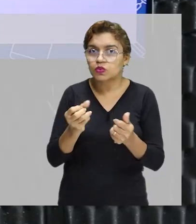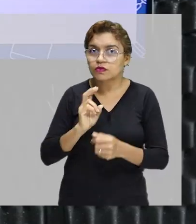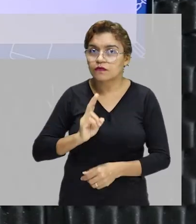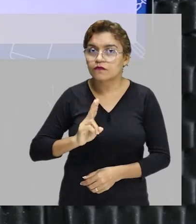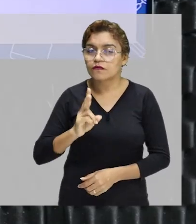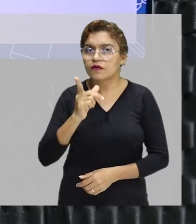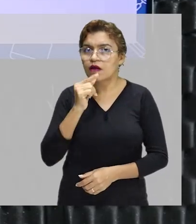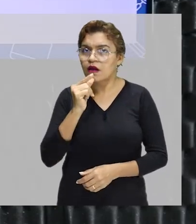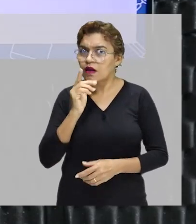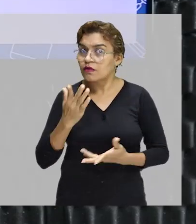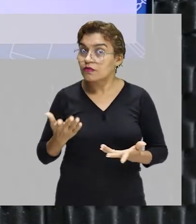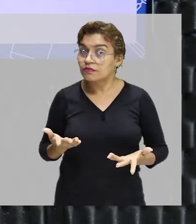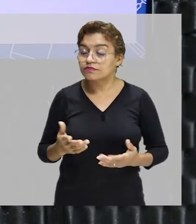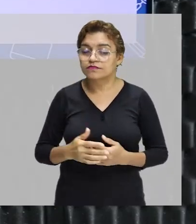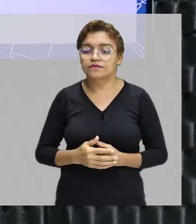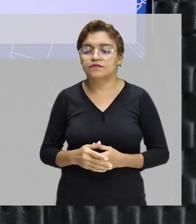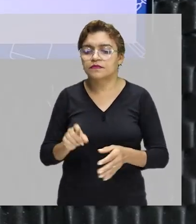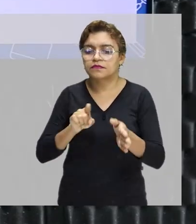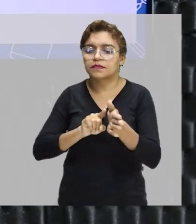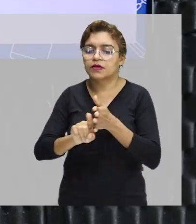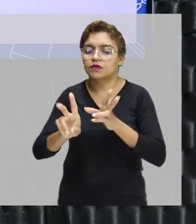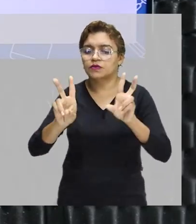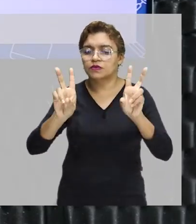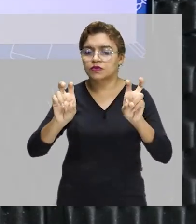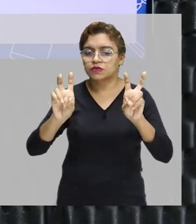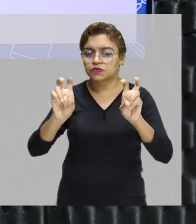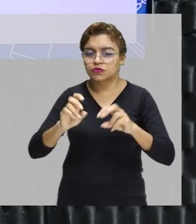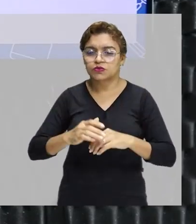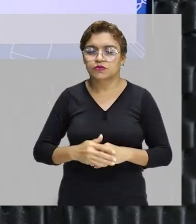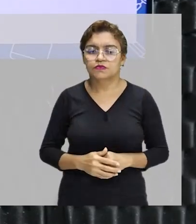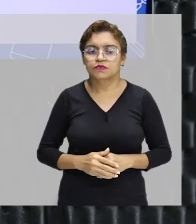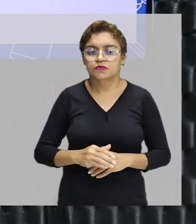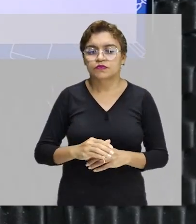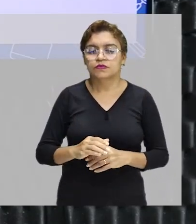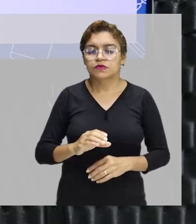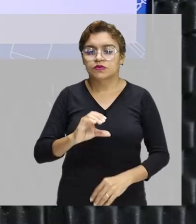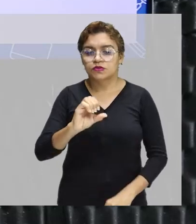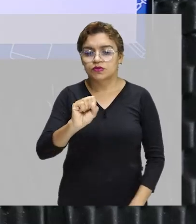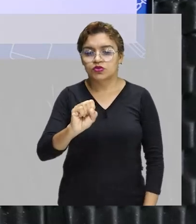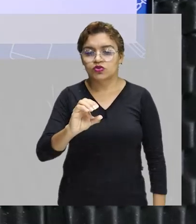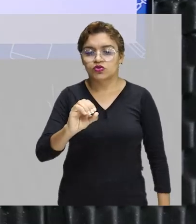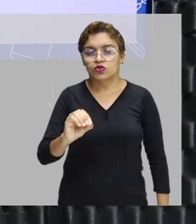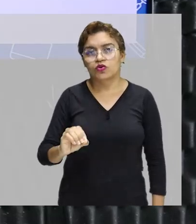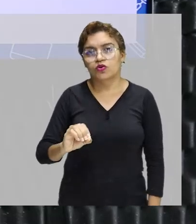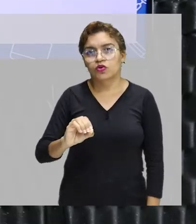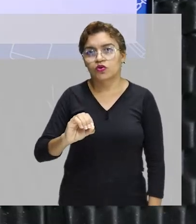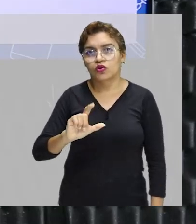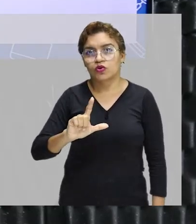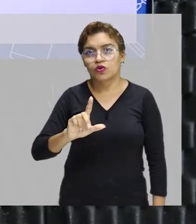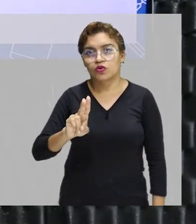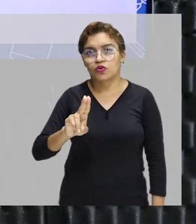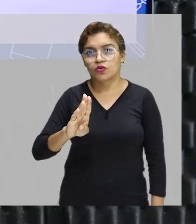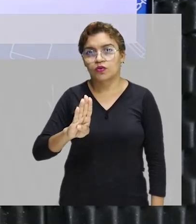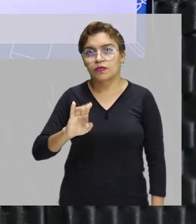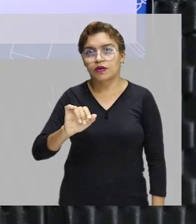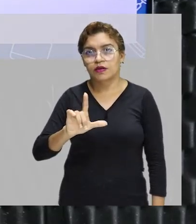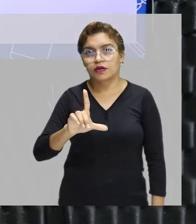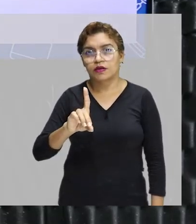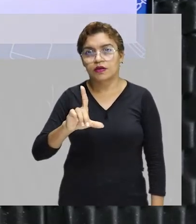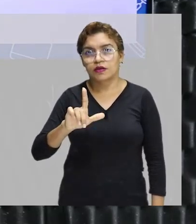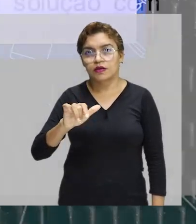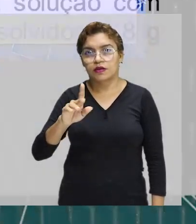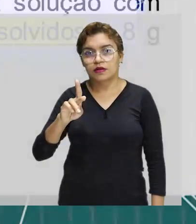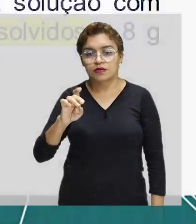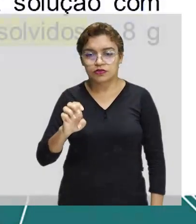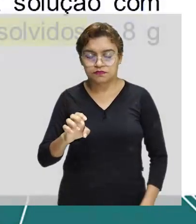água? Ok? Uma questão relacionada à solubilidade das substâncias. Então vamos